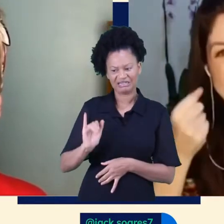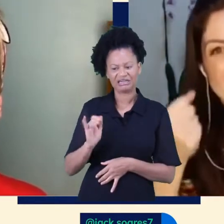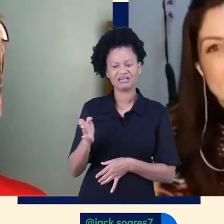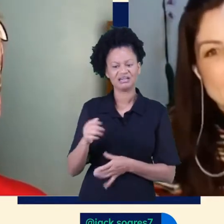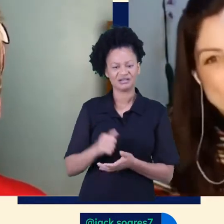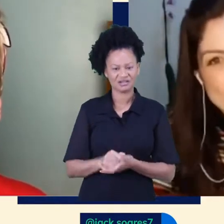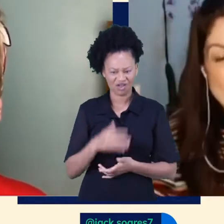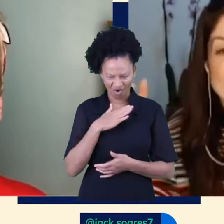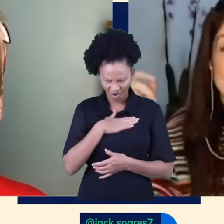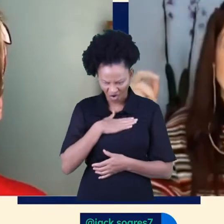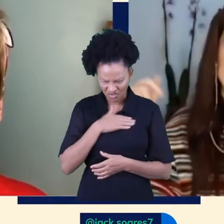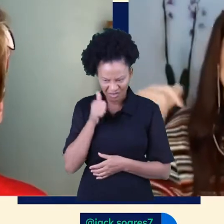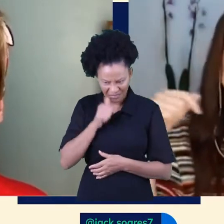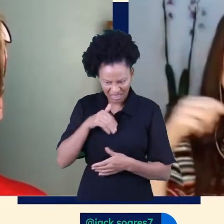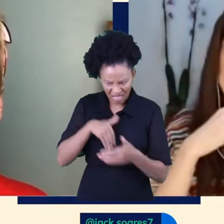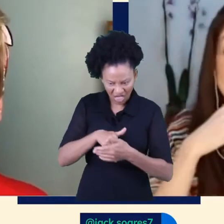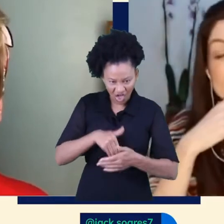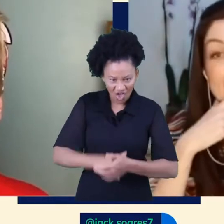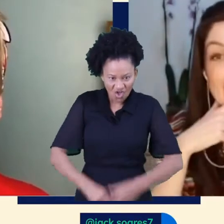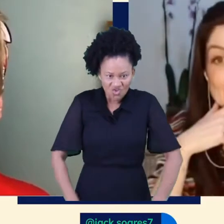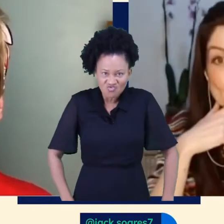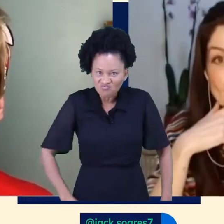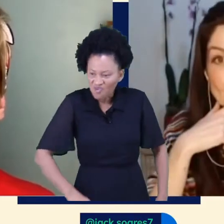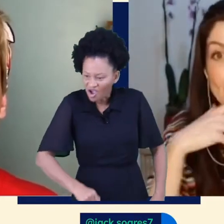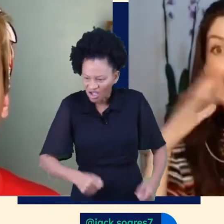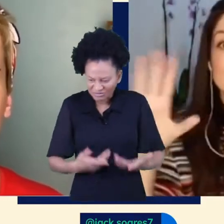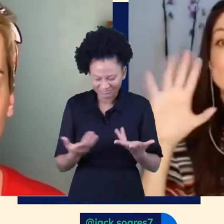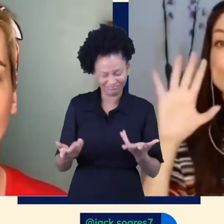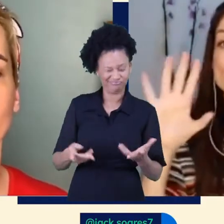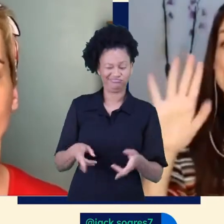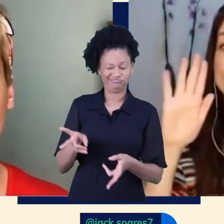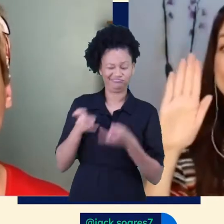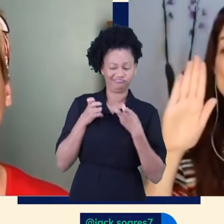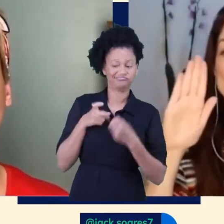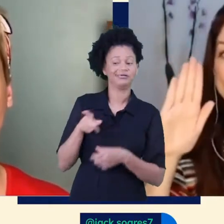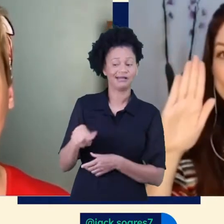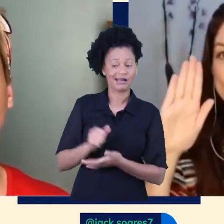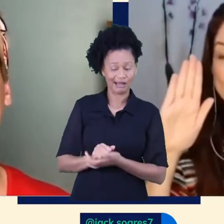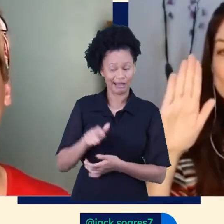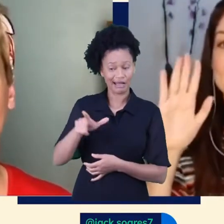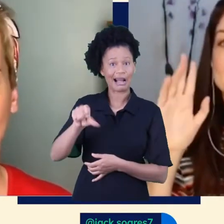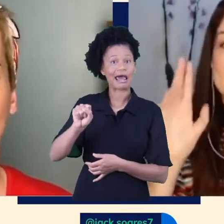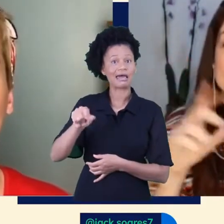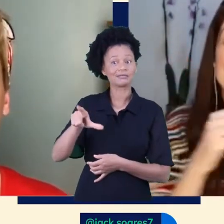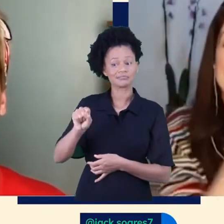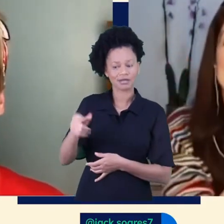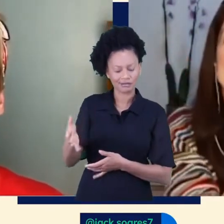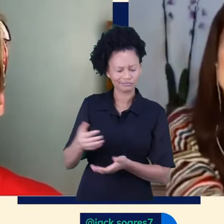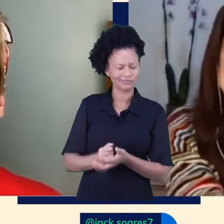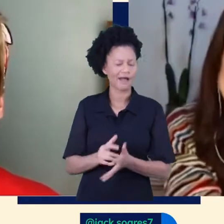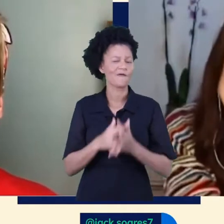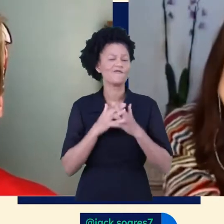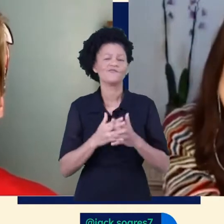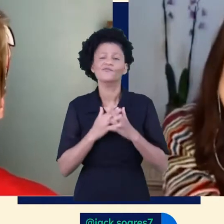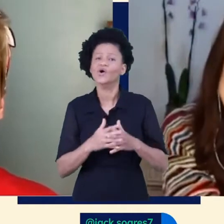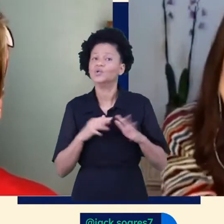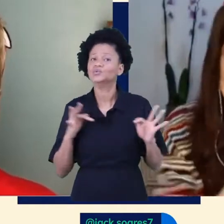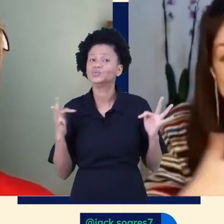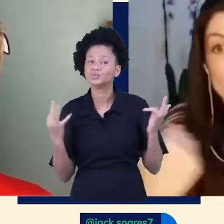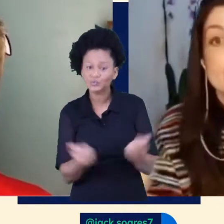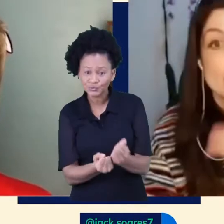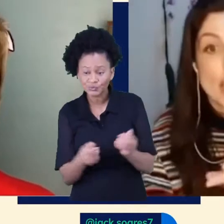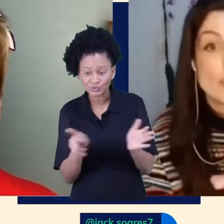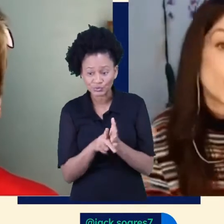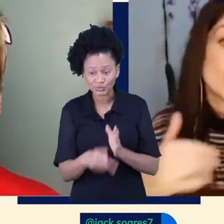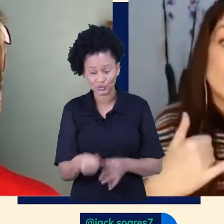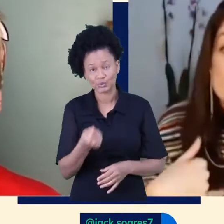mais enérgico de ser. Ela deve ser lésbica. Aí a gente confunde tudo, gente. Nem sempre um menino sensível